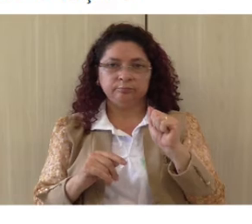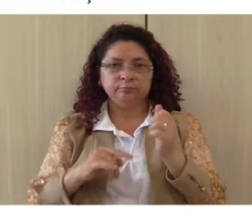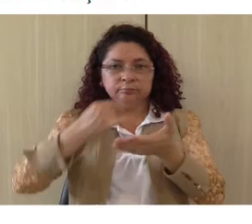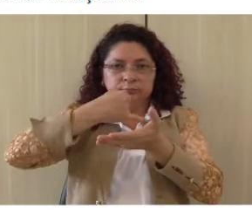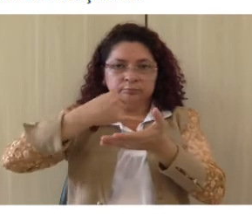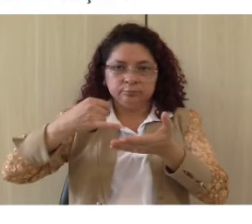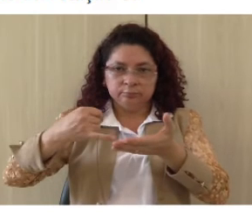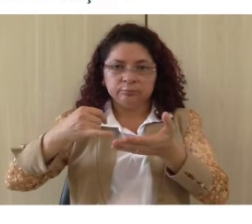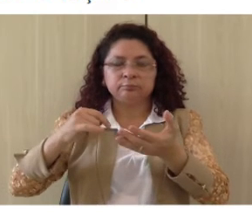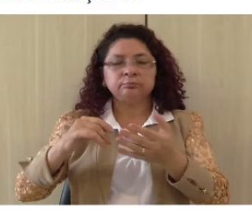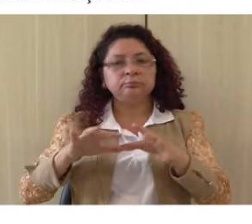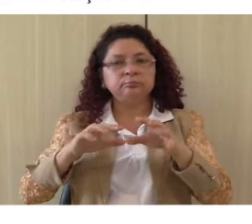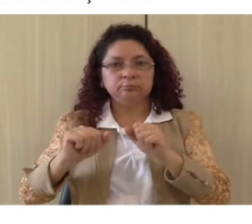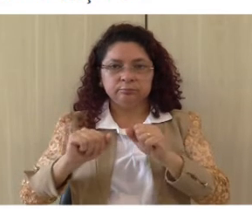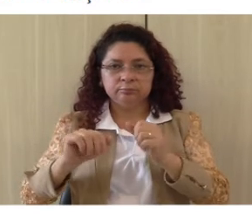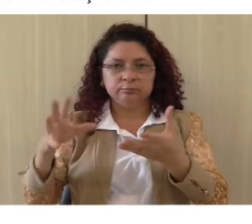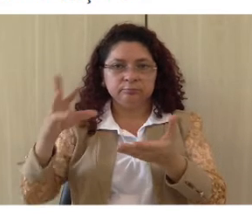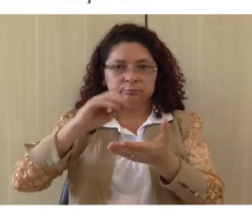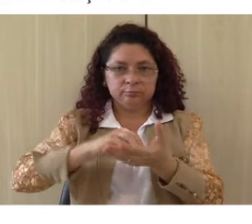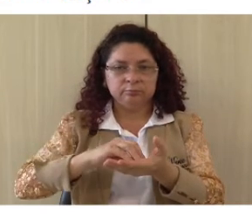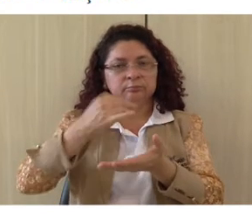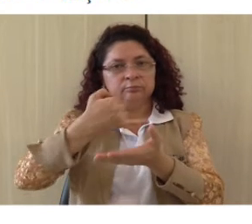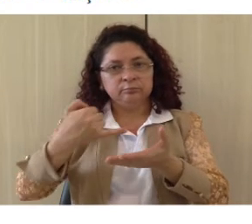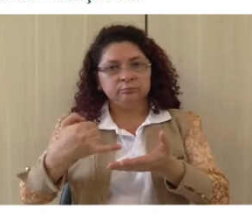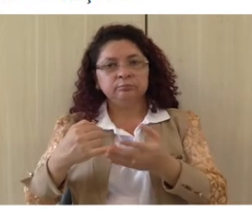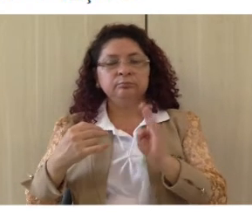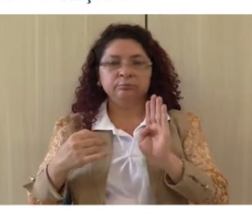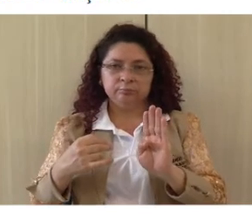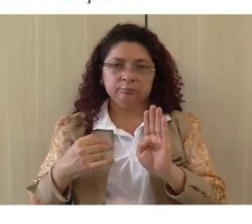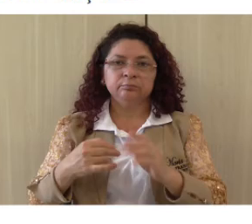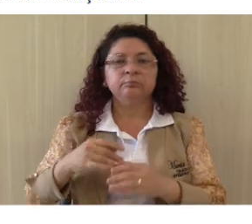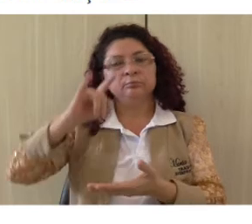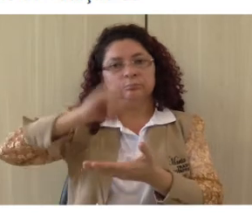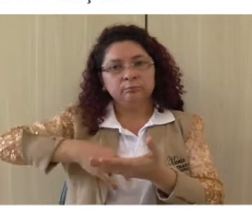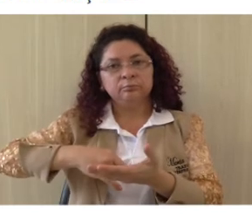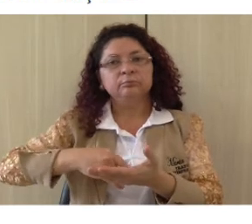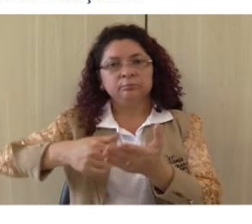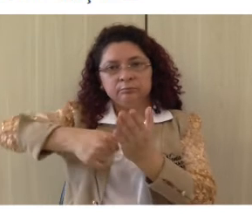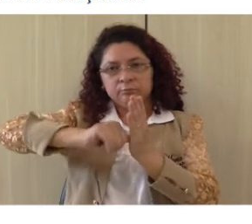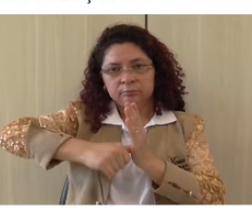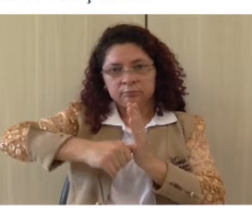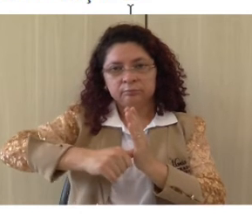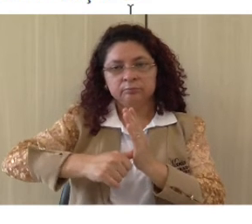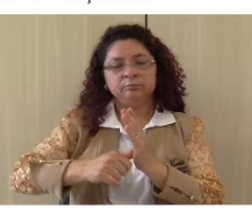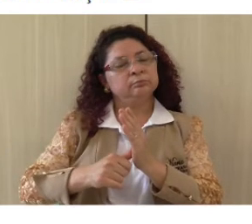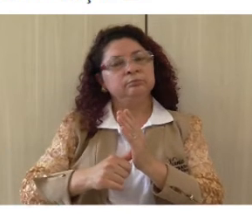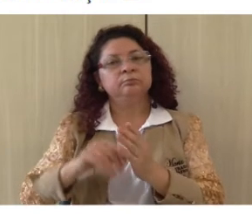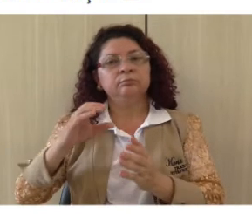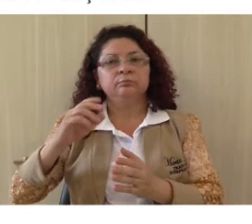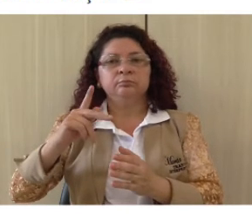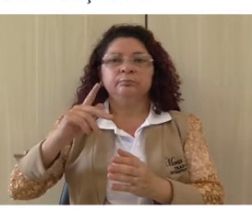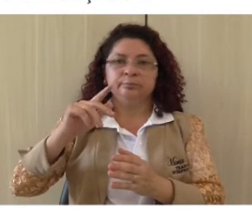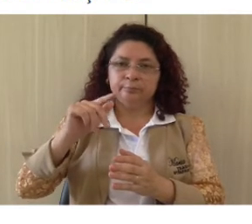de inscrição, anexo 2, devidamente preenchida. B. Documento oficial de identificação,